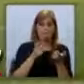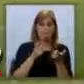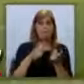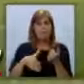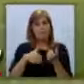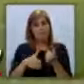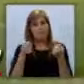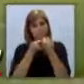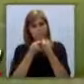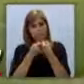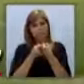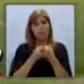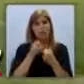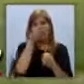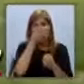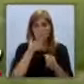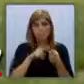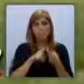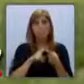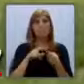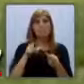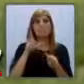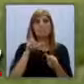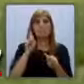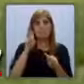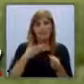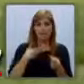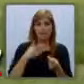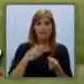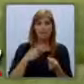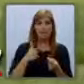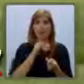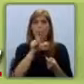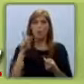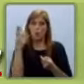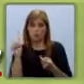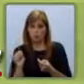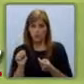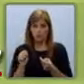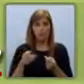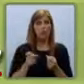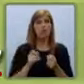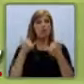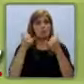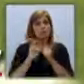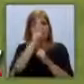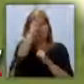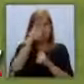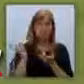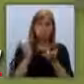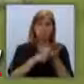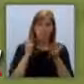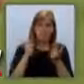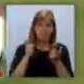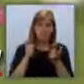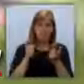a Fiorentina e os New York Red Bulls. A digressão continua no México, no estádio Azteca, com o América, e